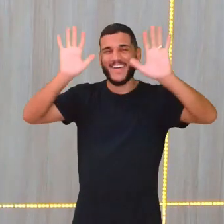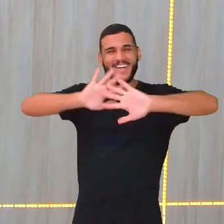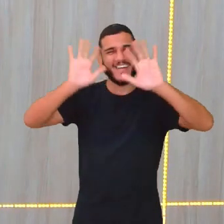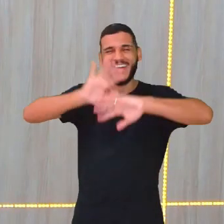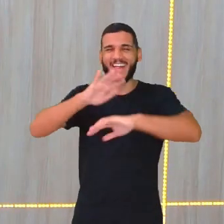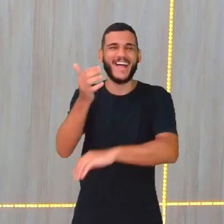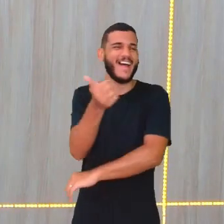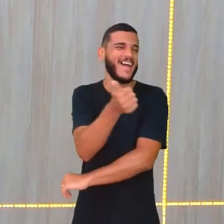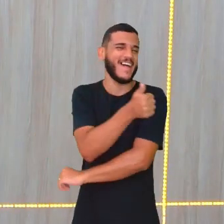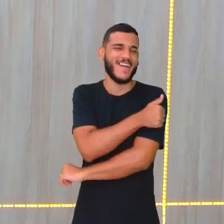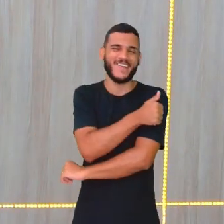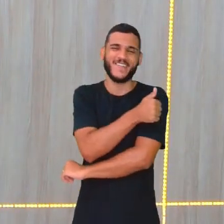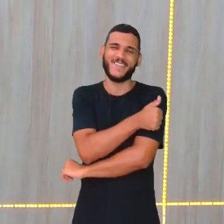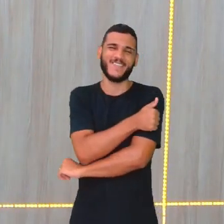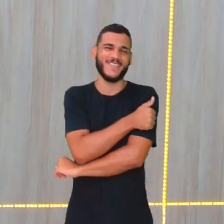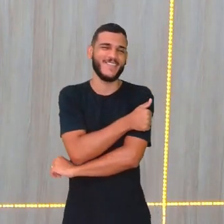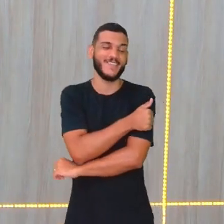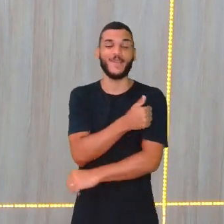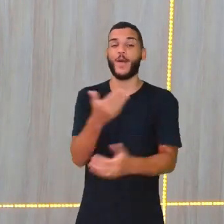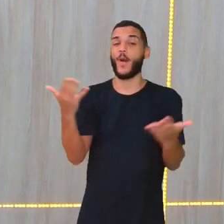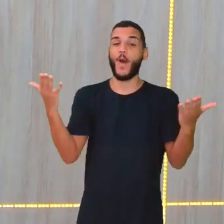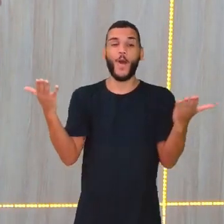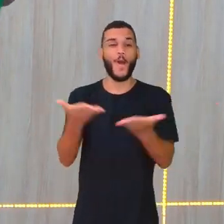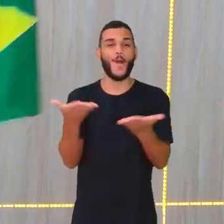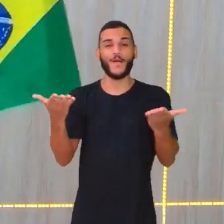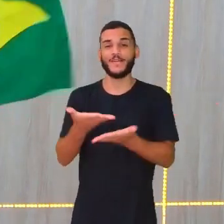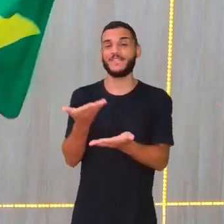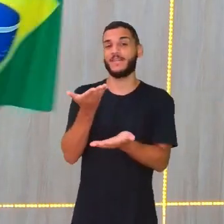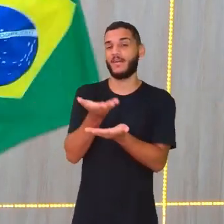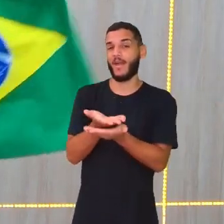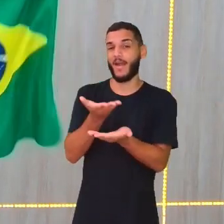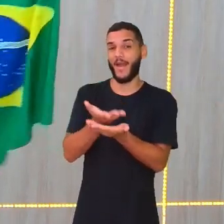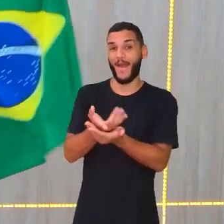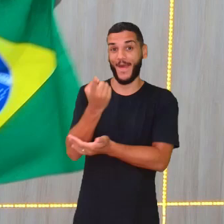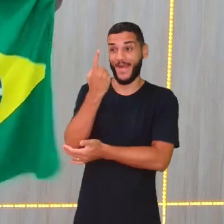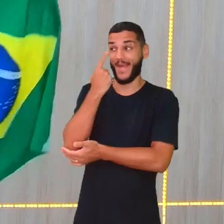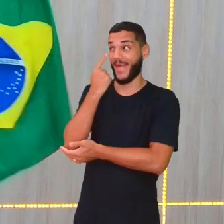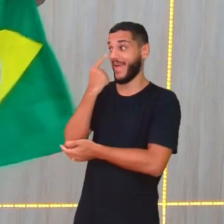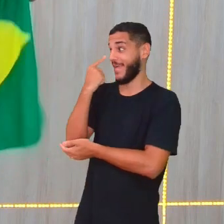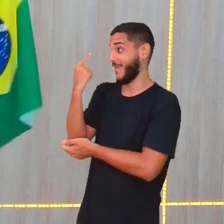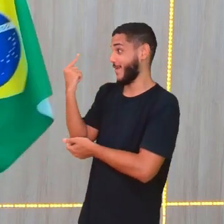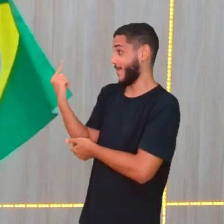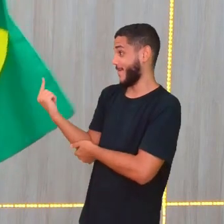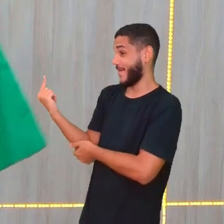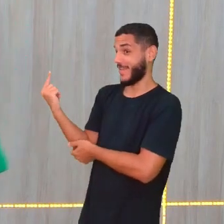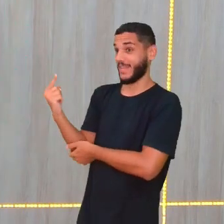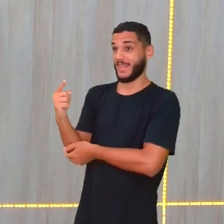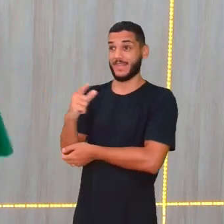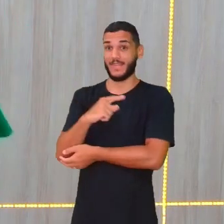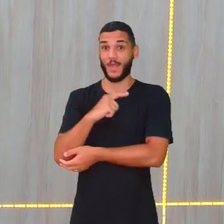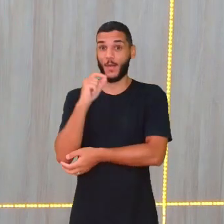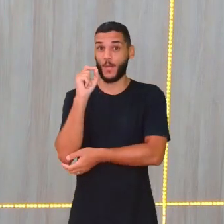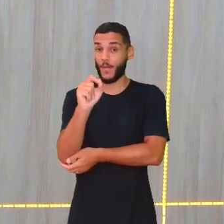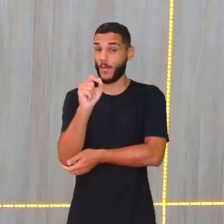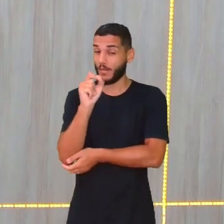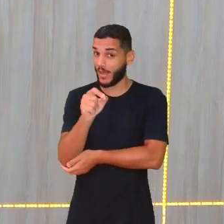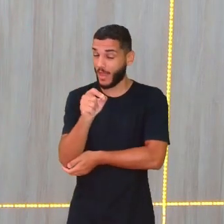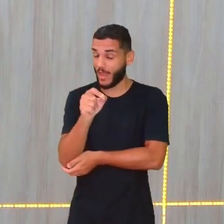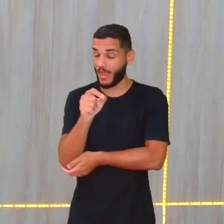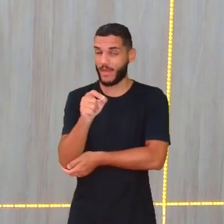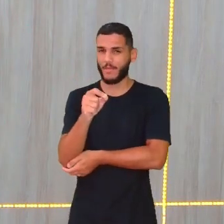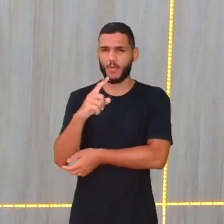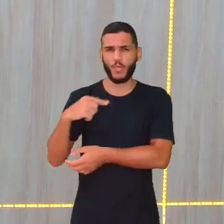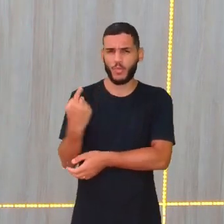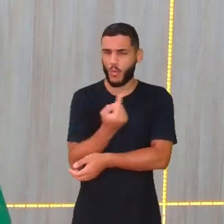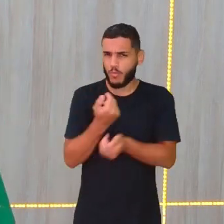Olá, alunos e alunas! Hoje a nossa aula, olha, daqui a pouco, olha o que vai acontecer, todos